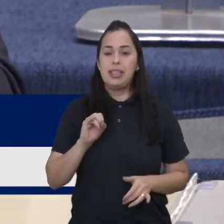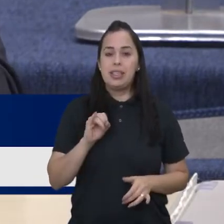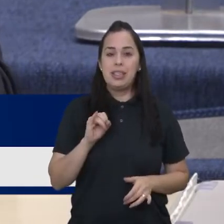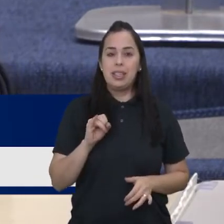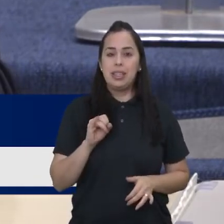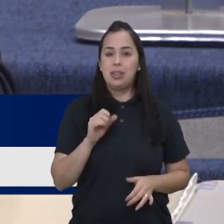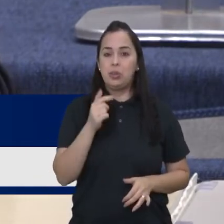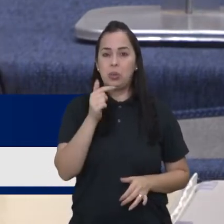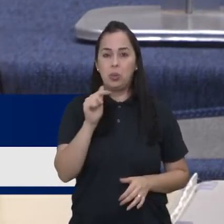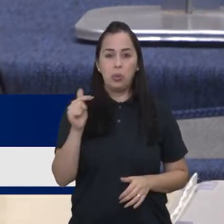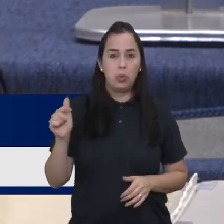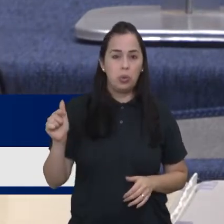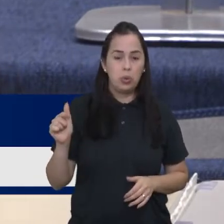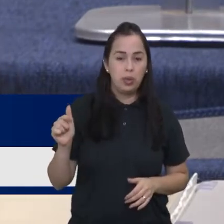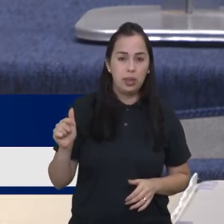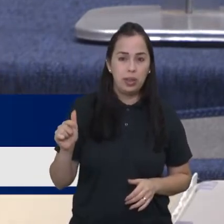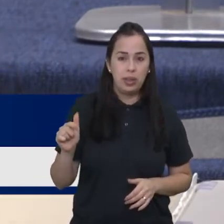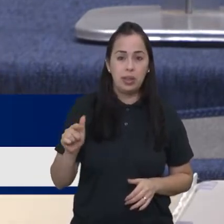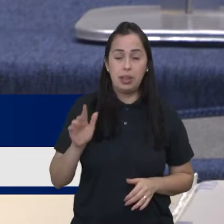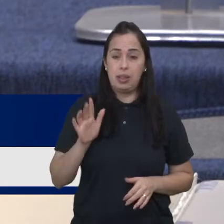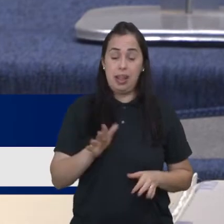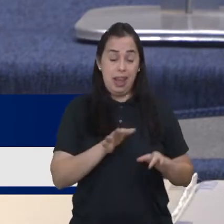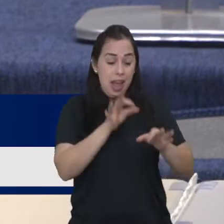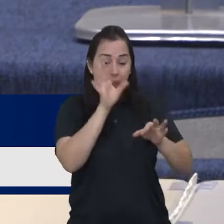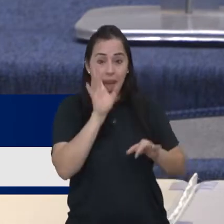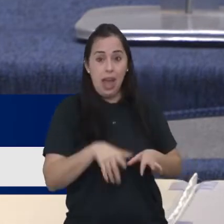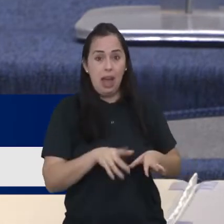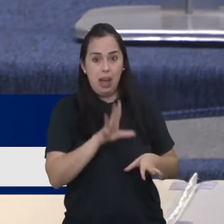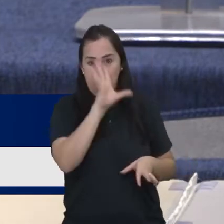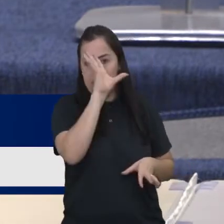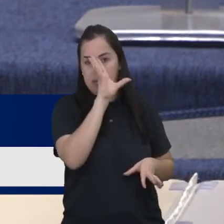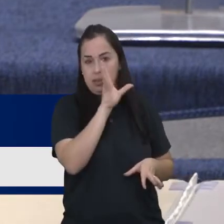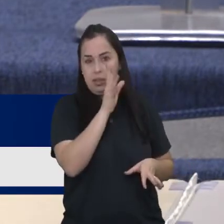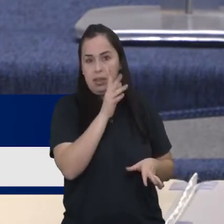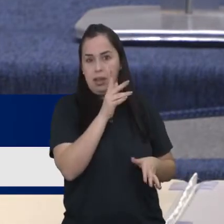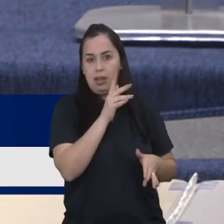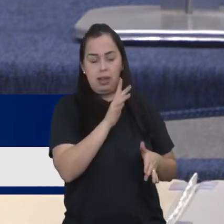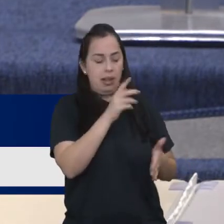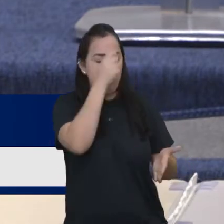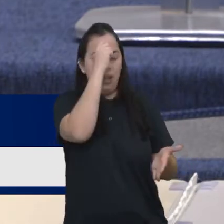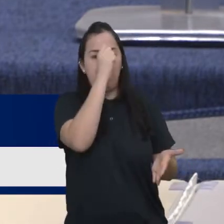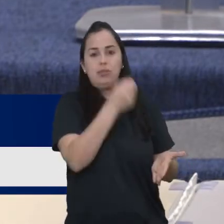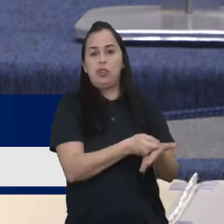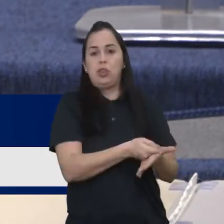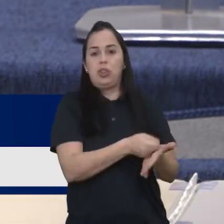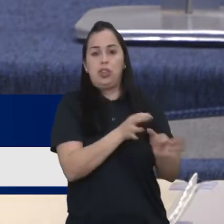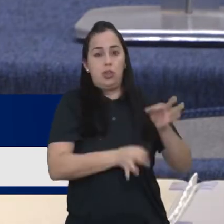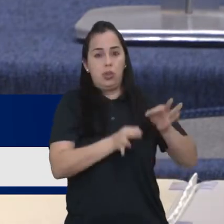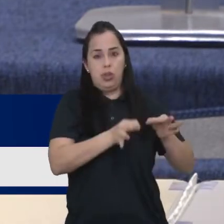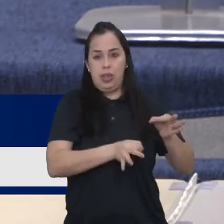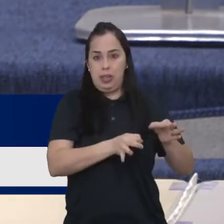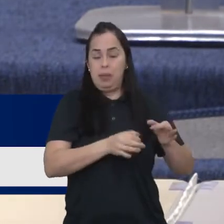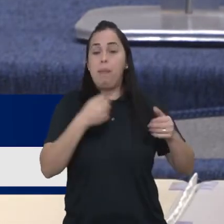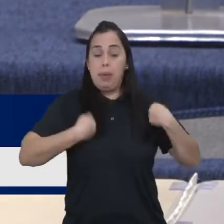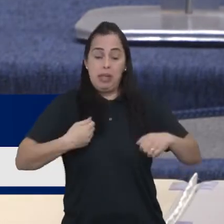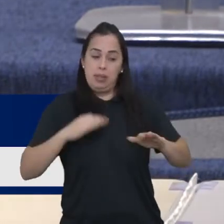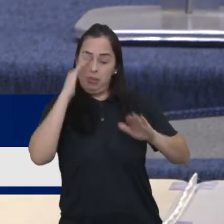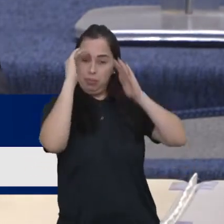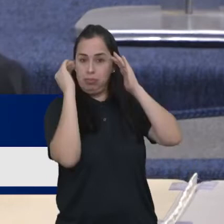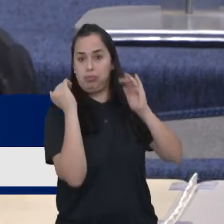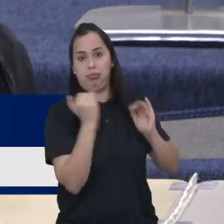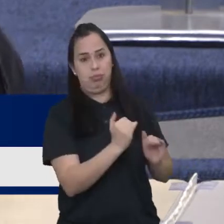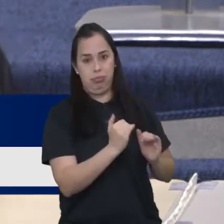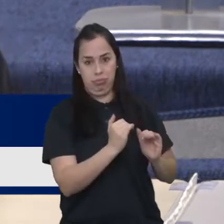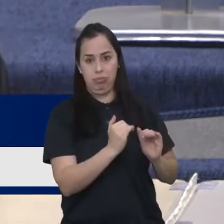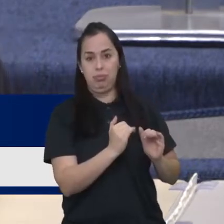houver nenhuma... Porque é uma decisão judicial, tem que ser cumprida. Ela só vai ser cumprida se houver um ato incompatível com o desejo de